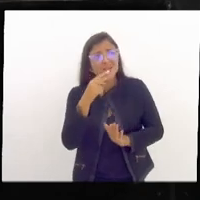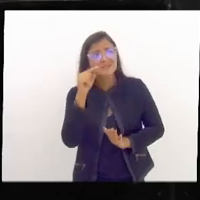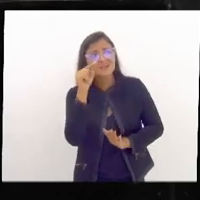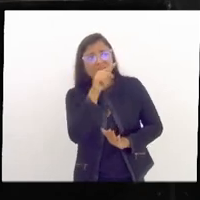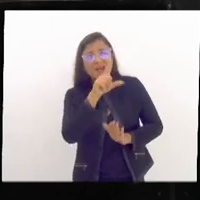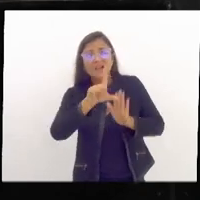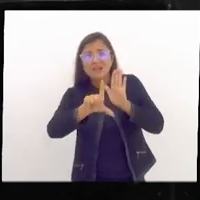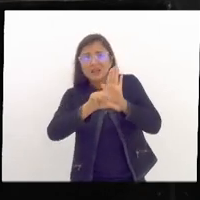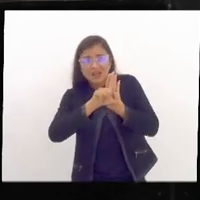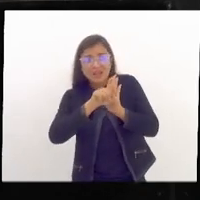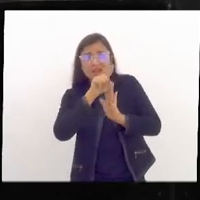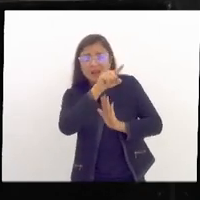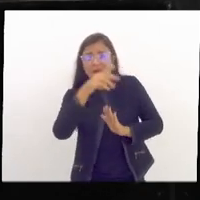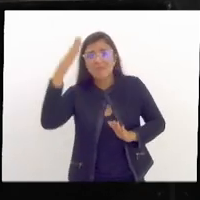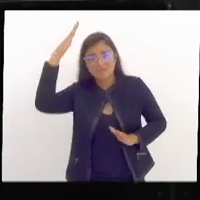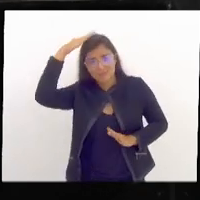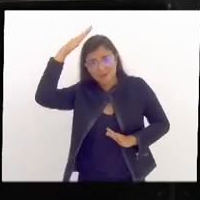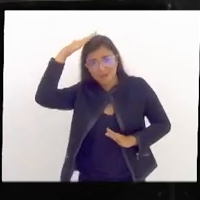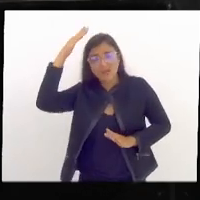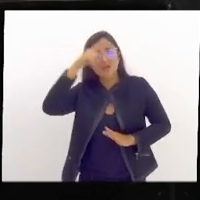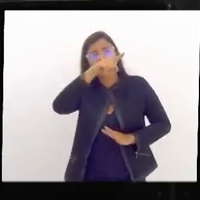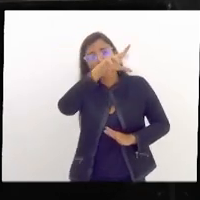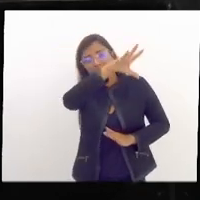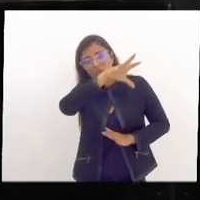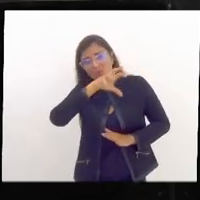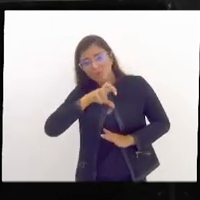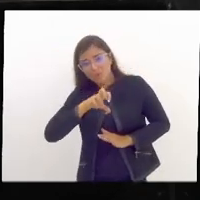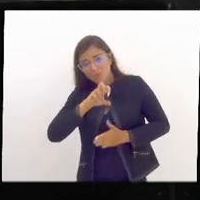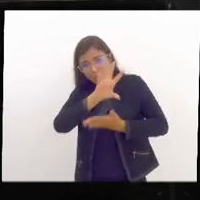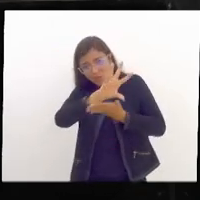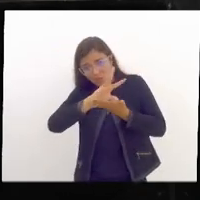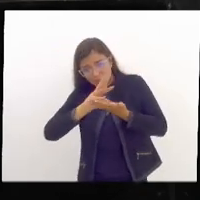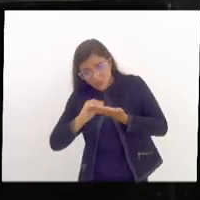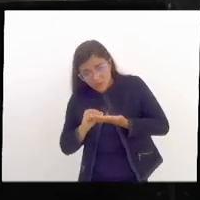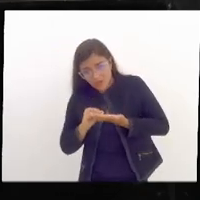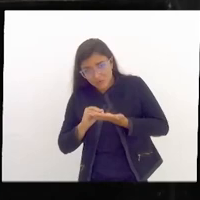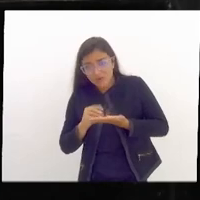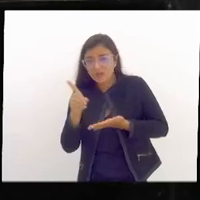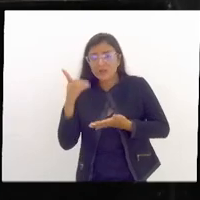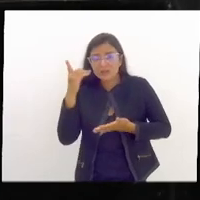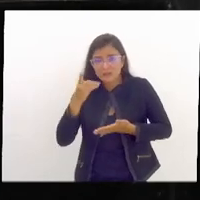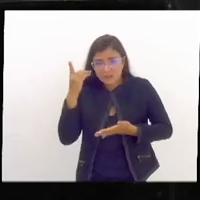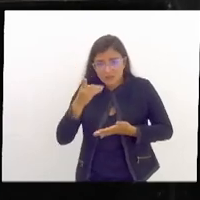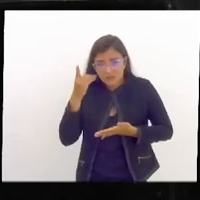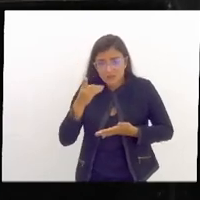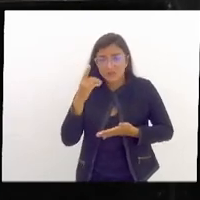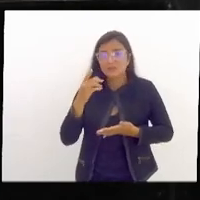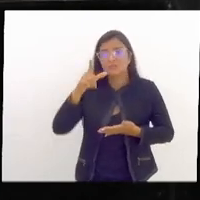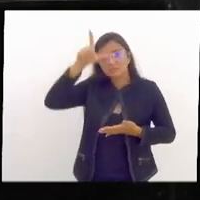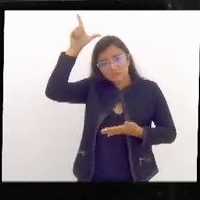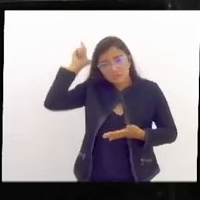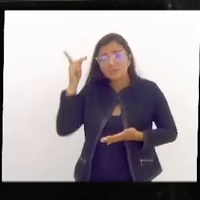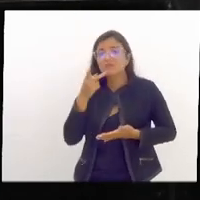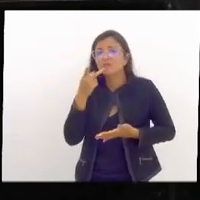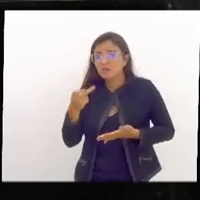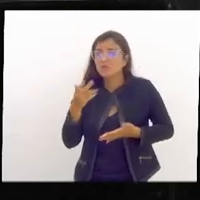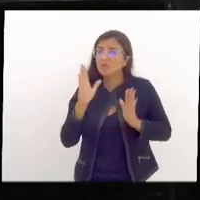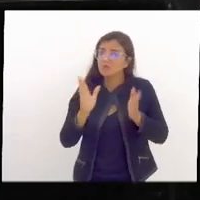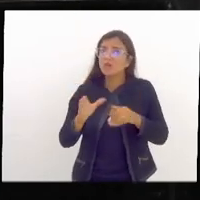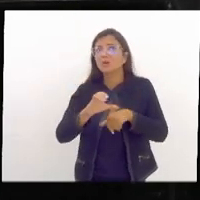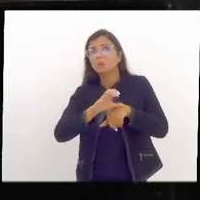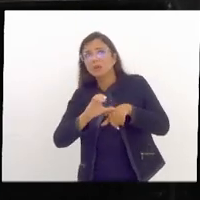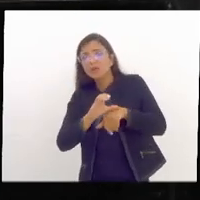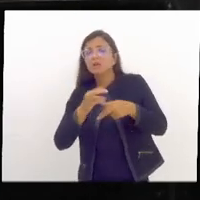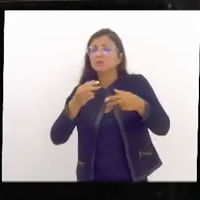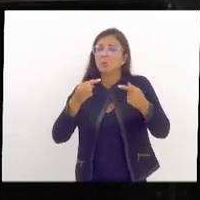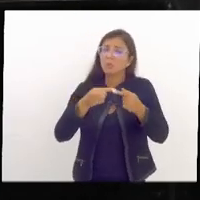do Paraná, o deputado Luiz Paulo já fez todas as considerações sobre a constitucionalidade ou não, mas é